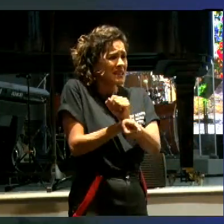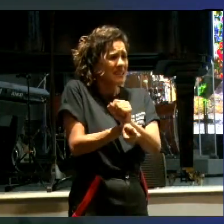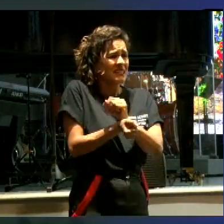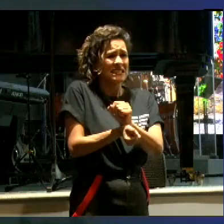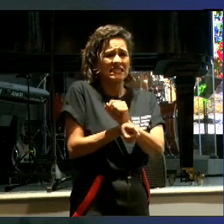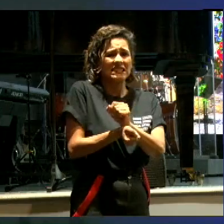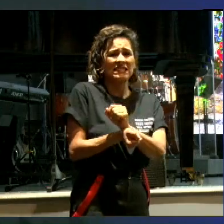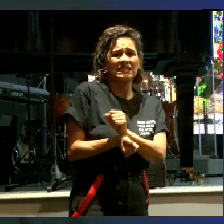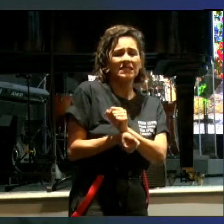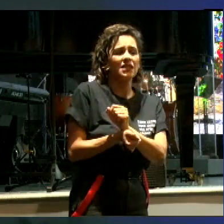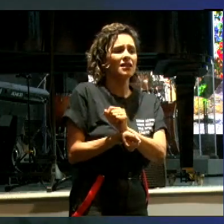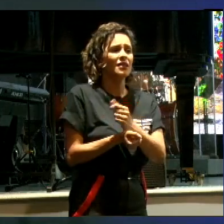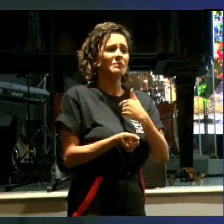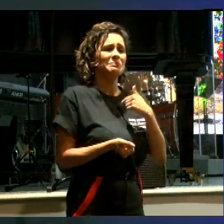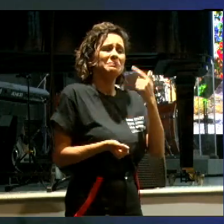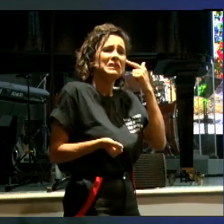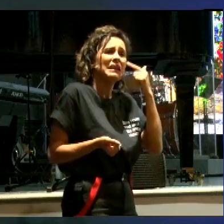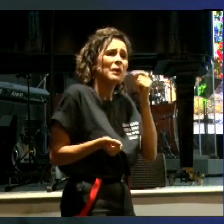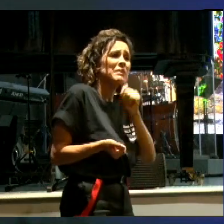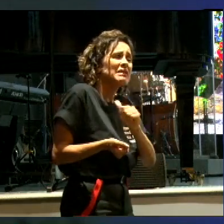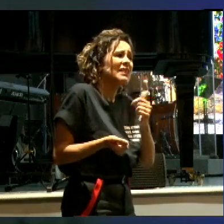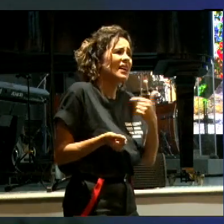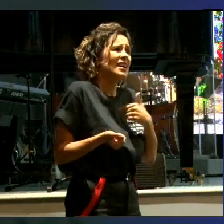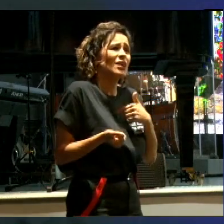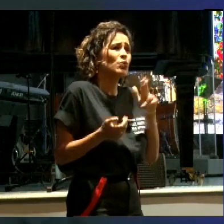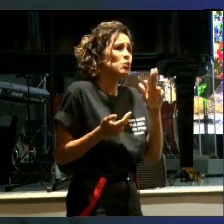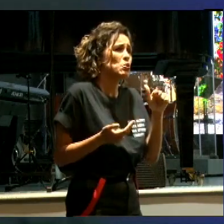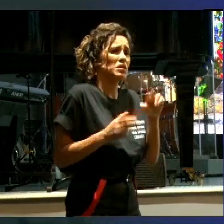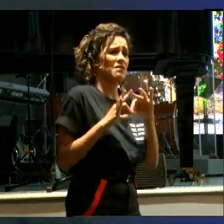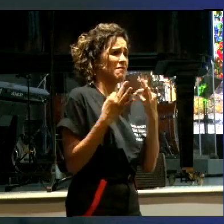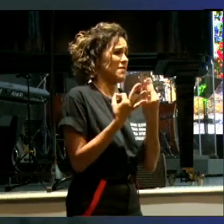ter uma família na minha vida,